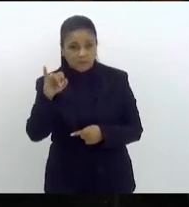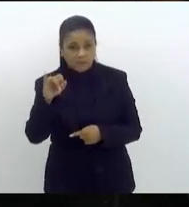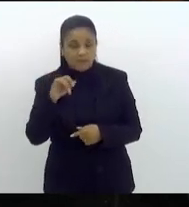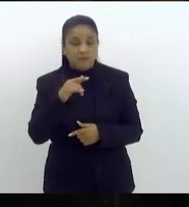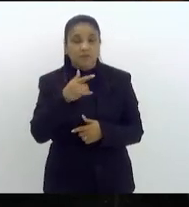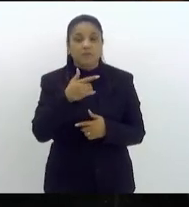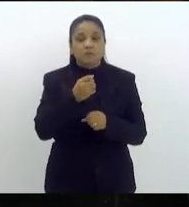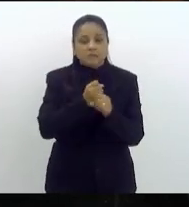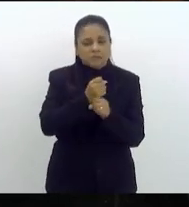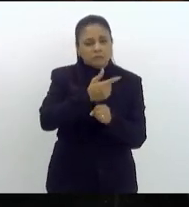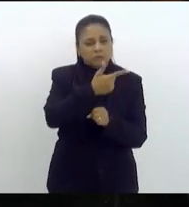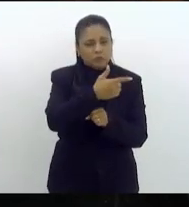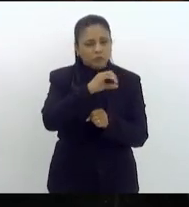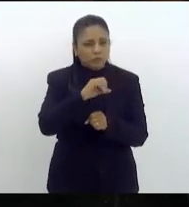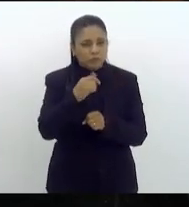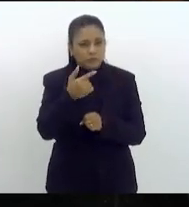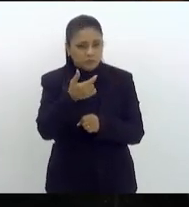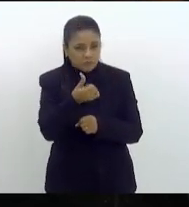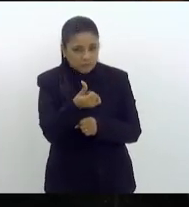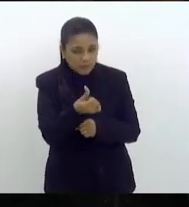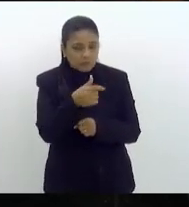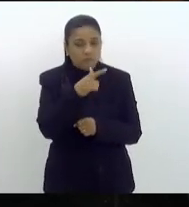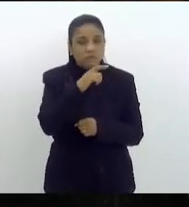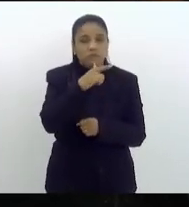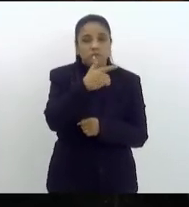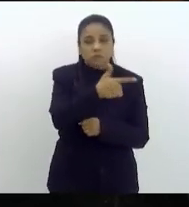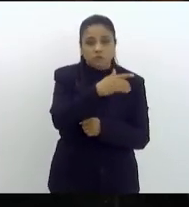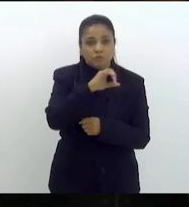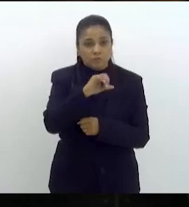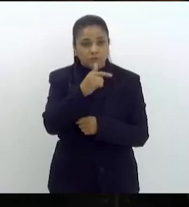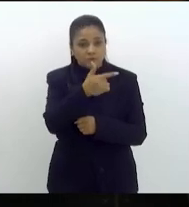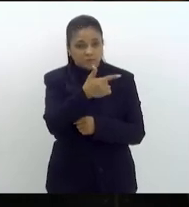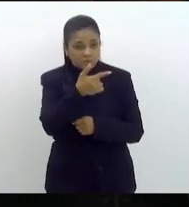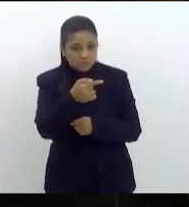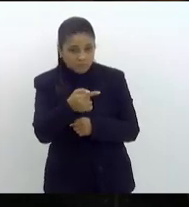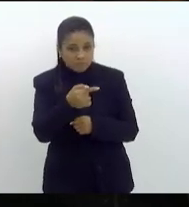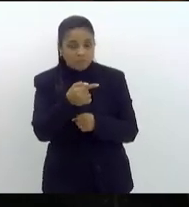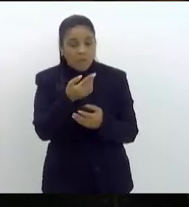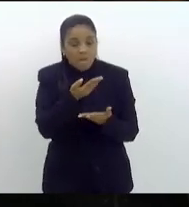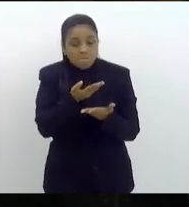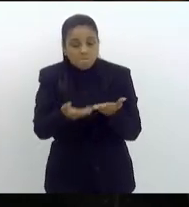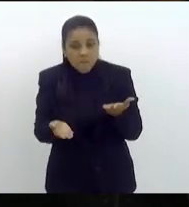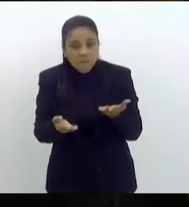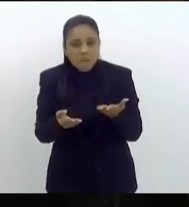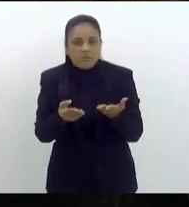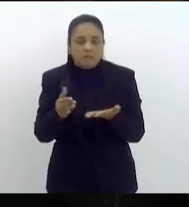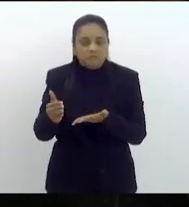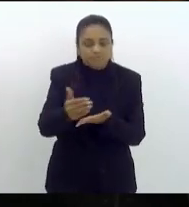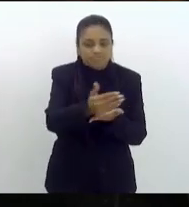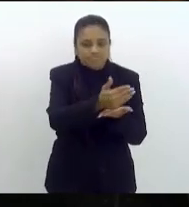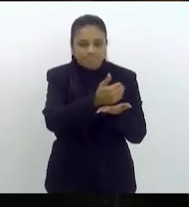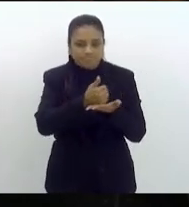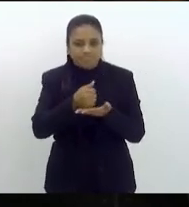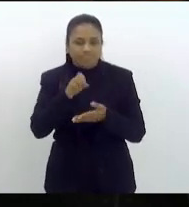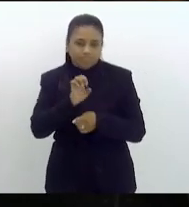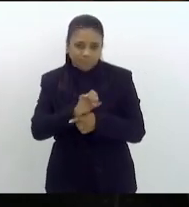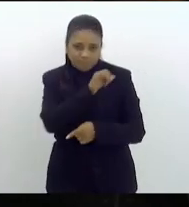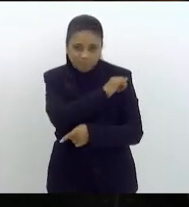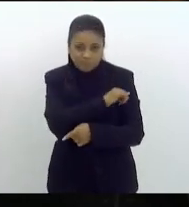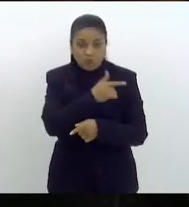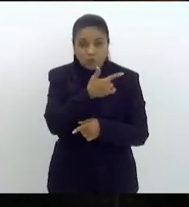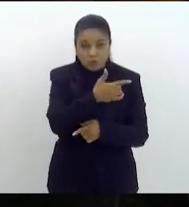16 17 que dizia respeito as perdas de arrecadação do estado e em 2021